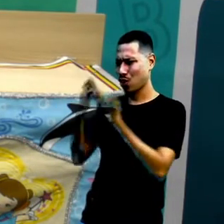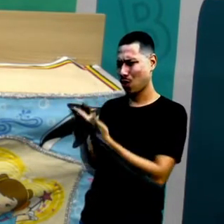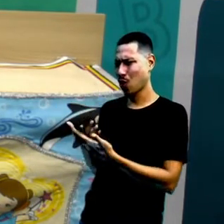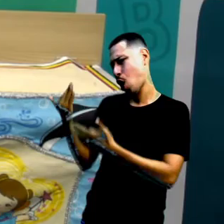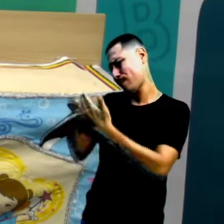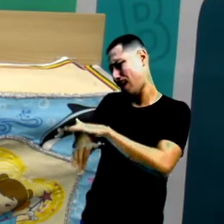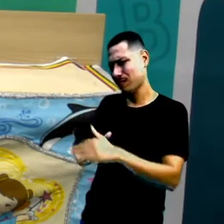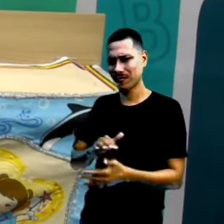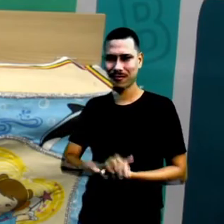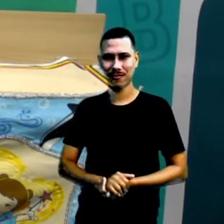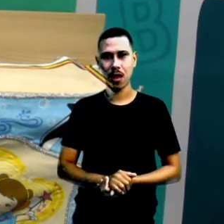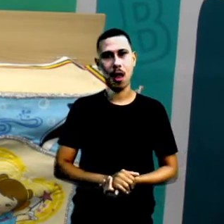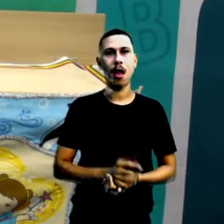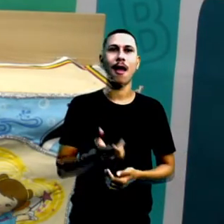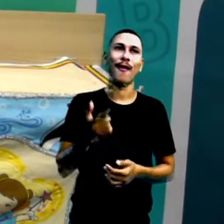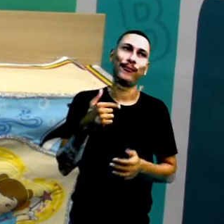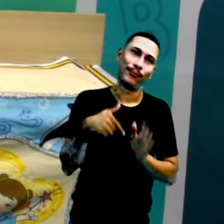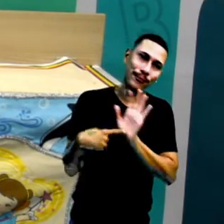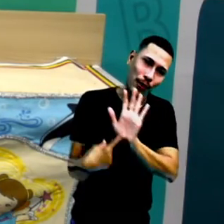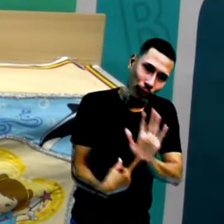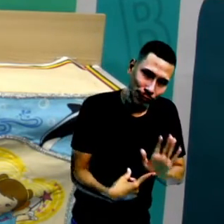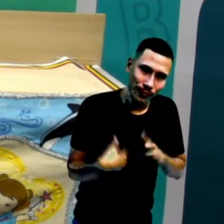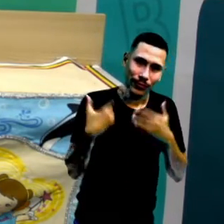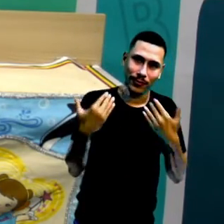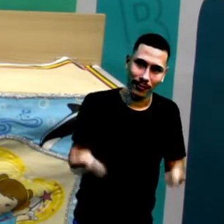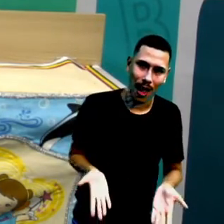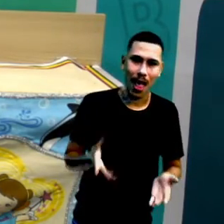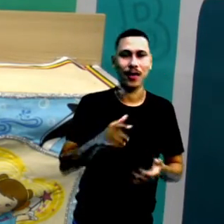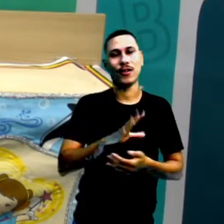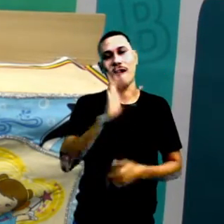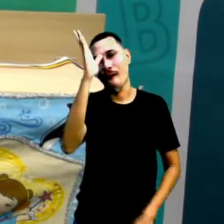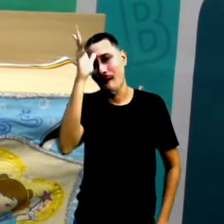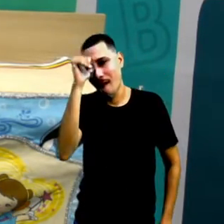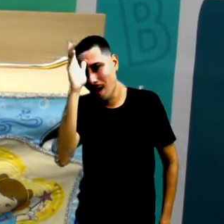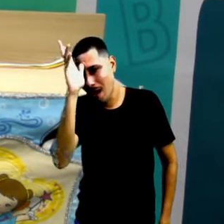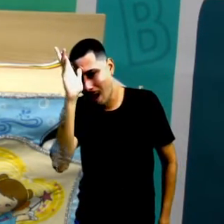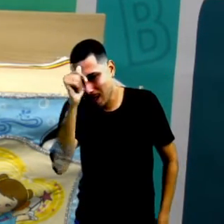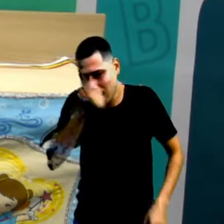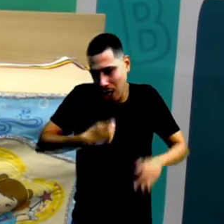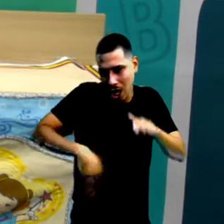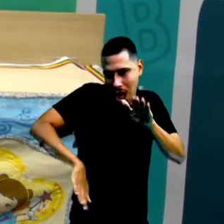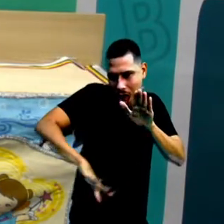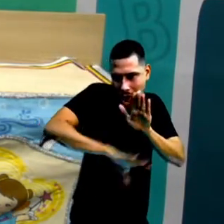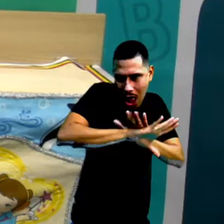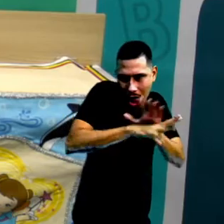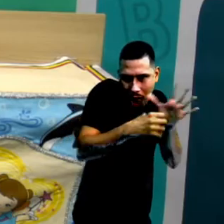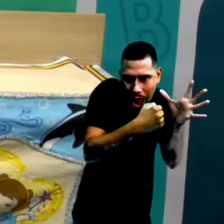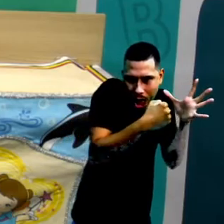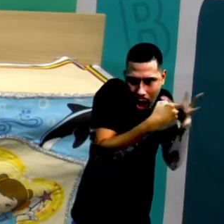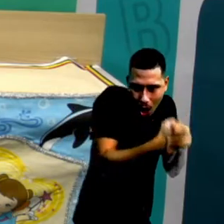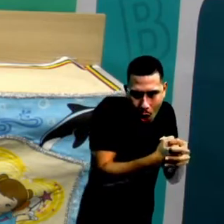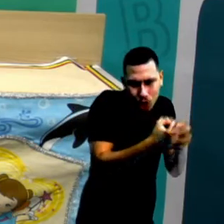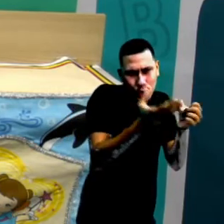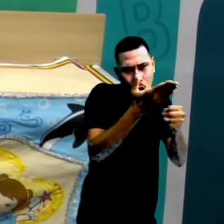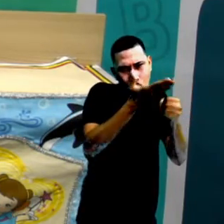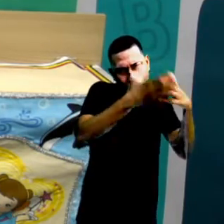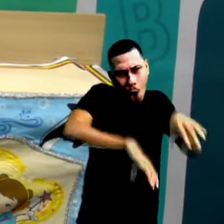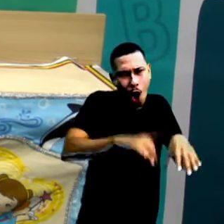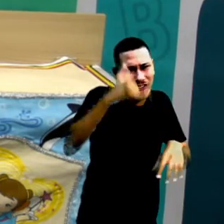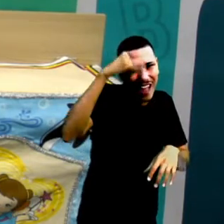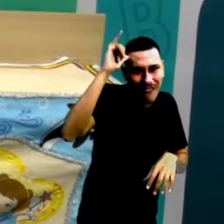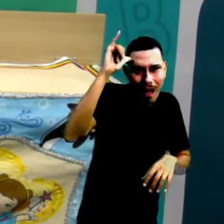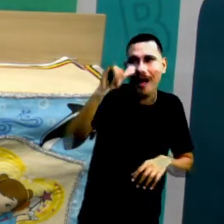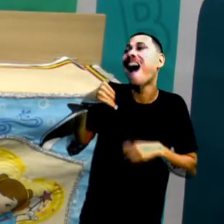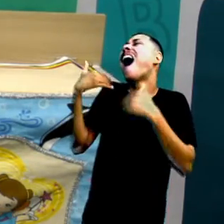tá leitoinha tô descendo mostrando que foi a galinha que colocou o ovo na Baca leitoinha